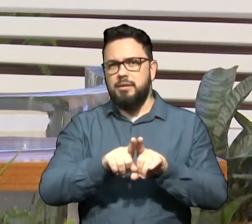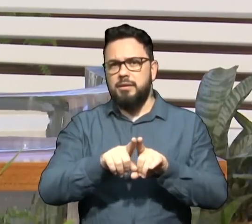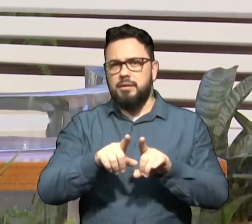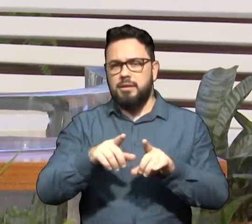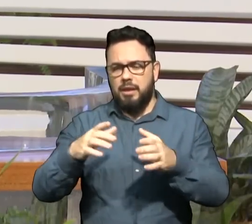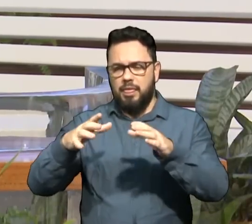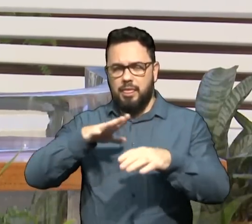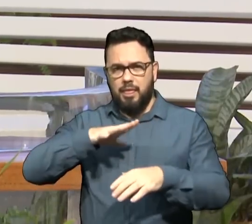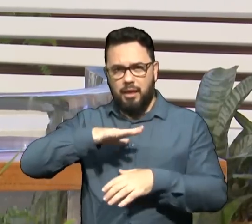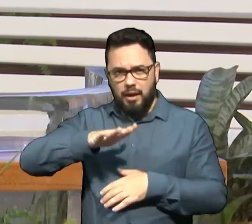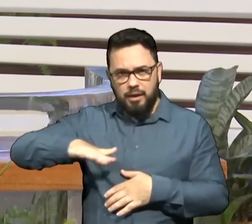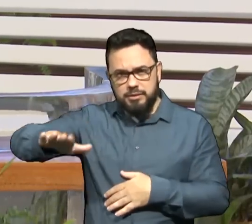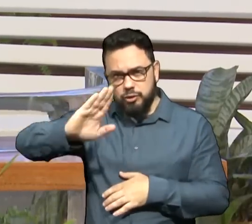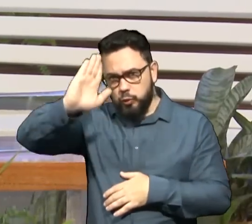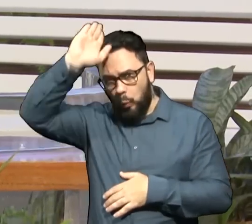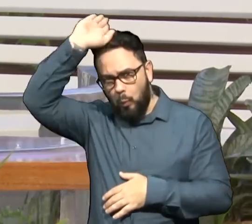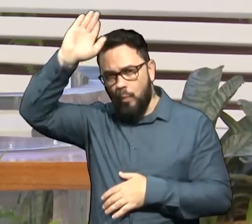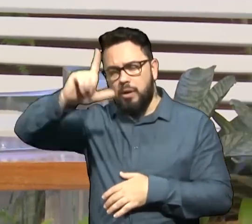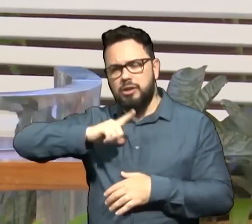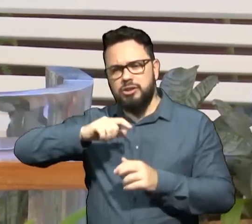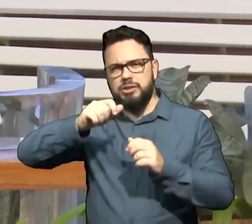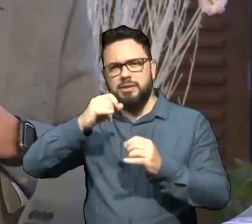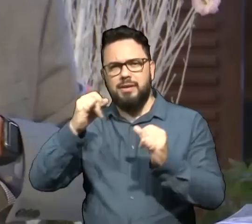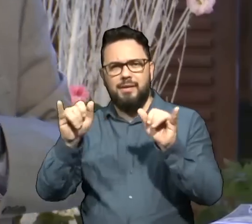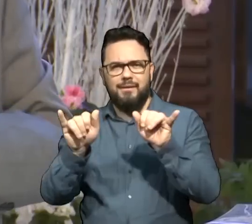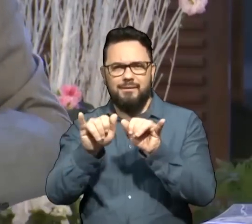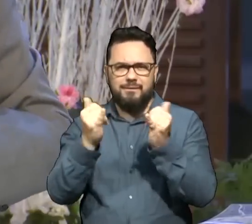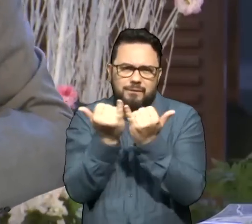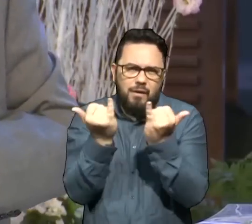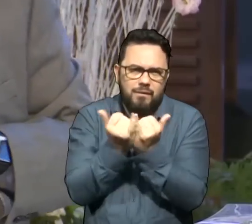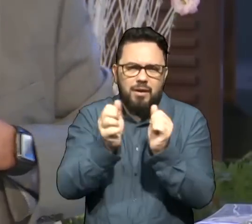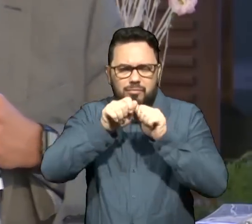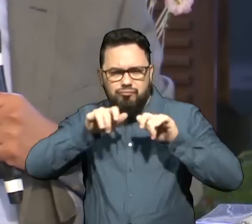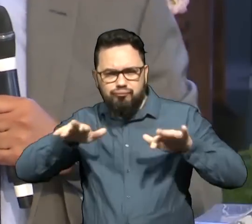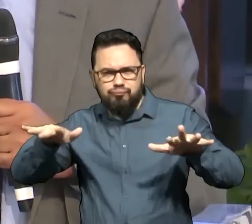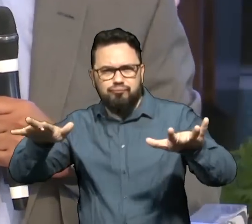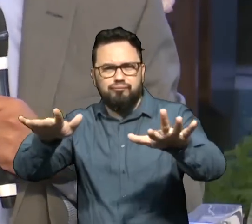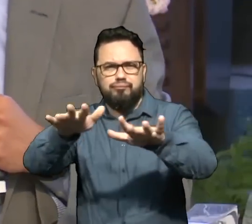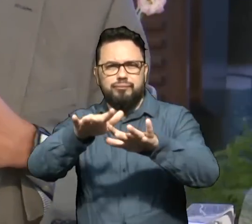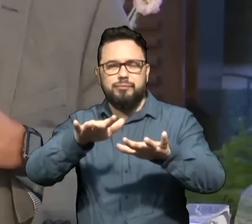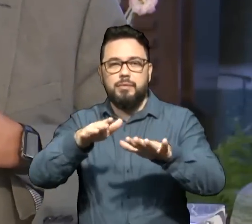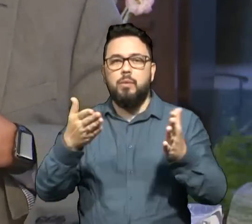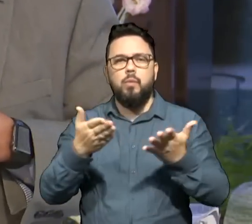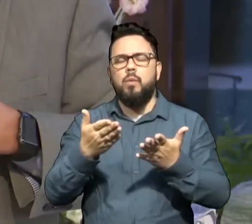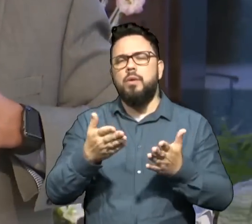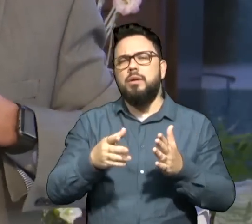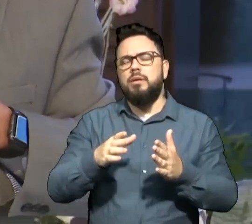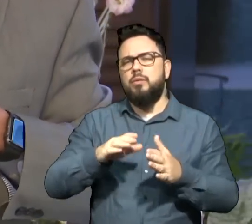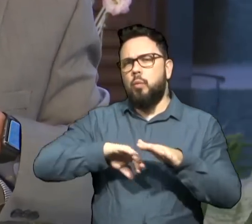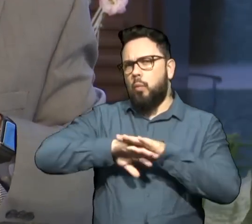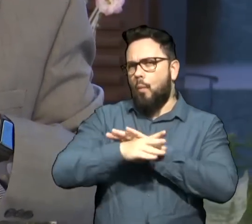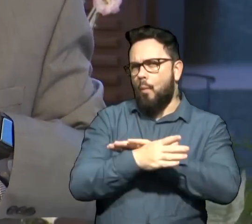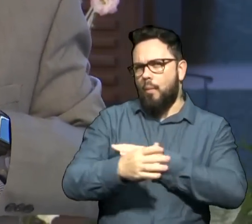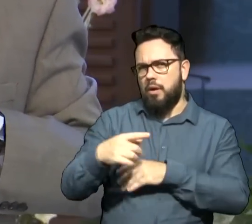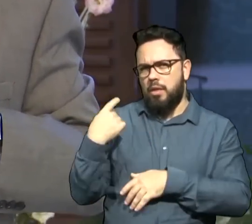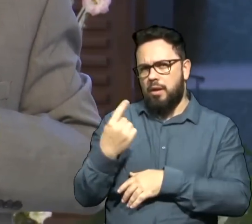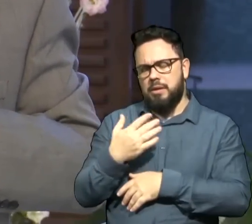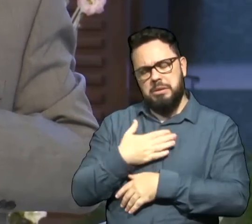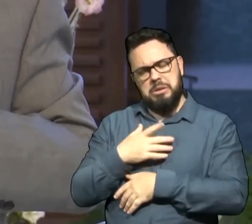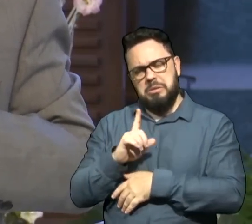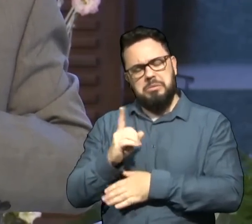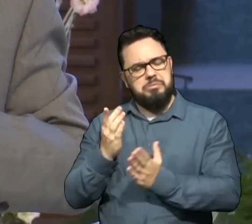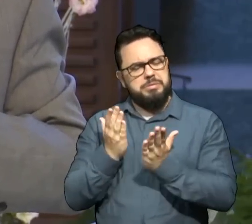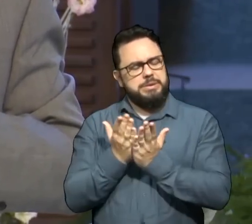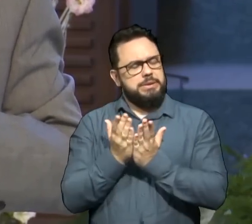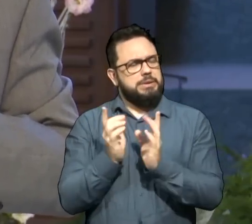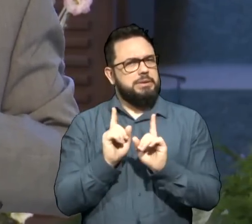cristianismo porque hoje é muito fácil numa civilização ocidental Cristã como que nós vivemos dizer não eu sou cristão às vezes até